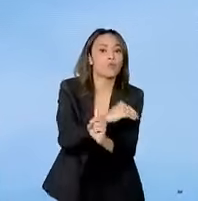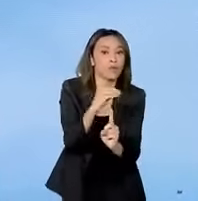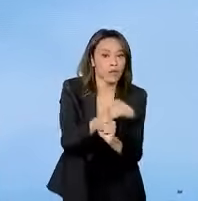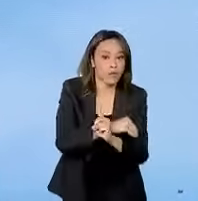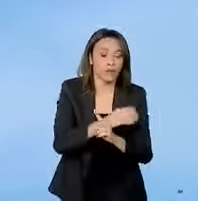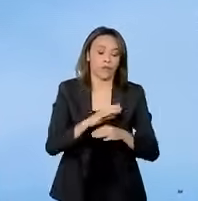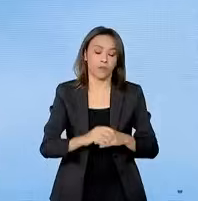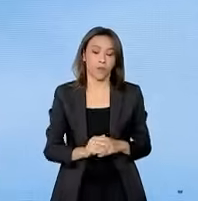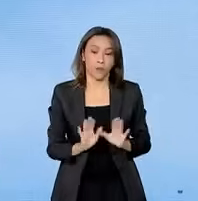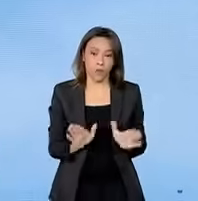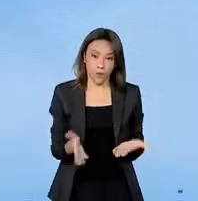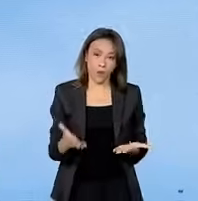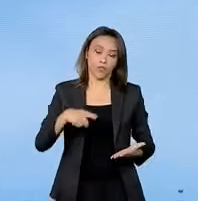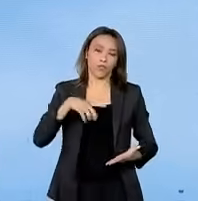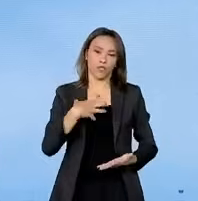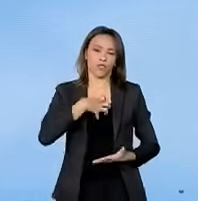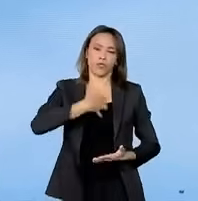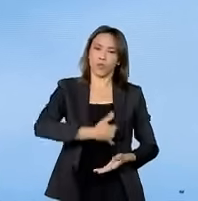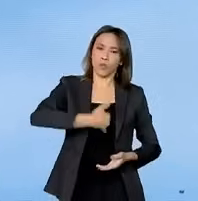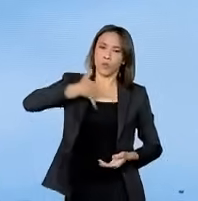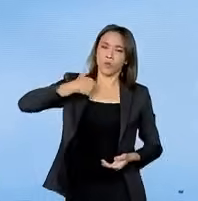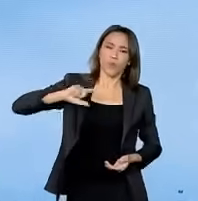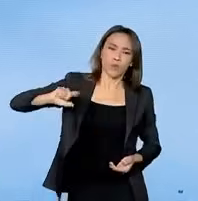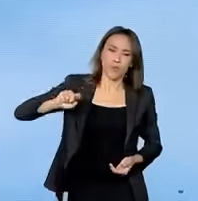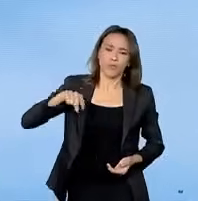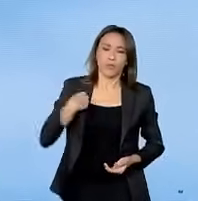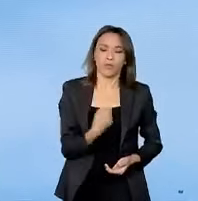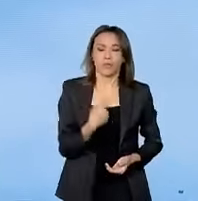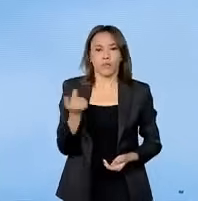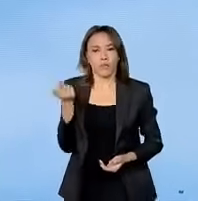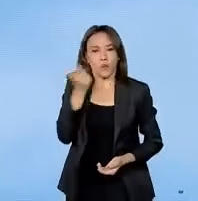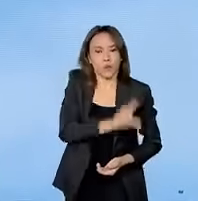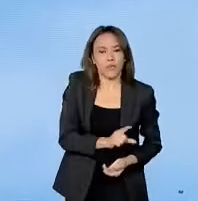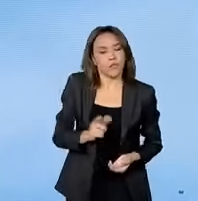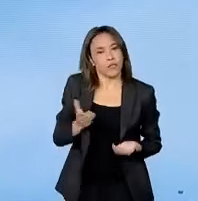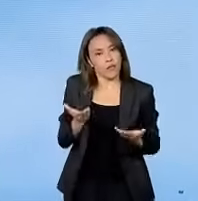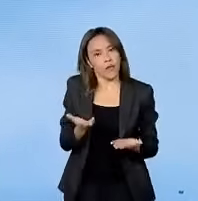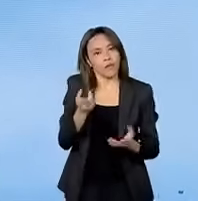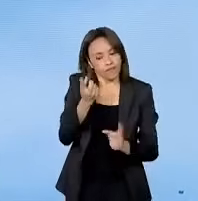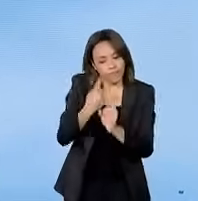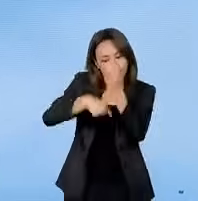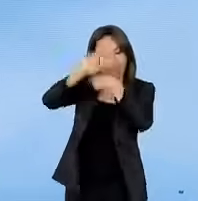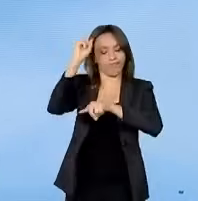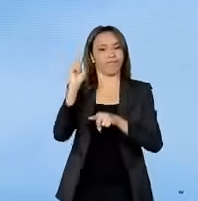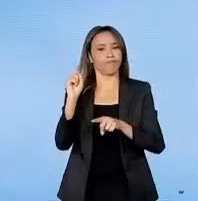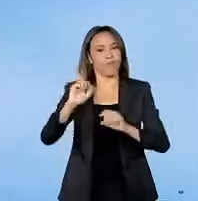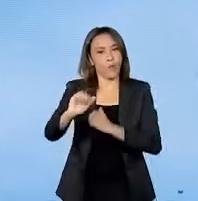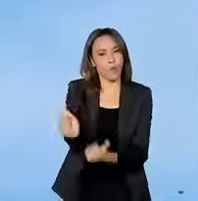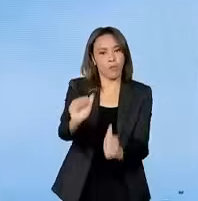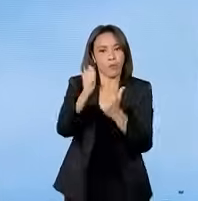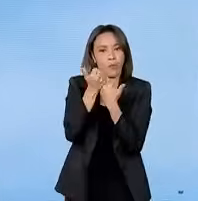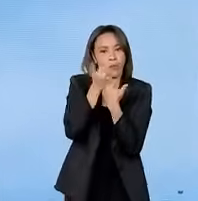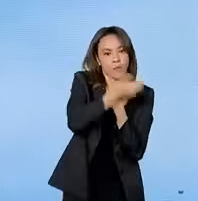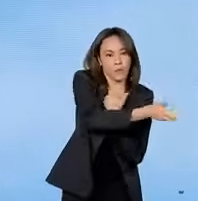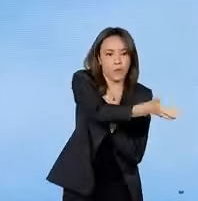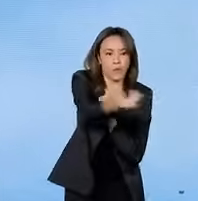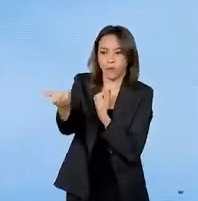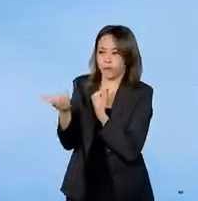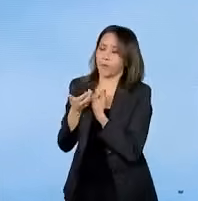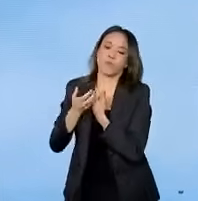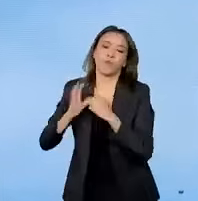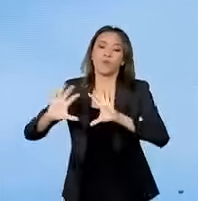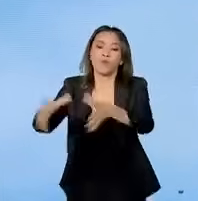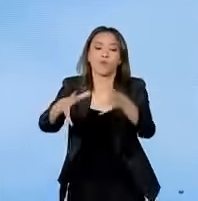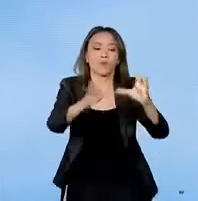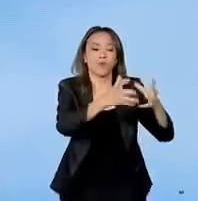Nosso orgulho hoje é por termos construído esses resultados junto com esses movimentos sociais, presidente, que estão hoje aqui